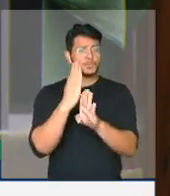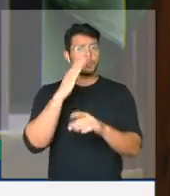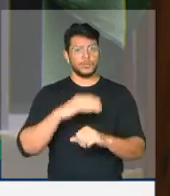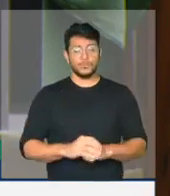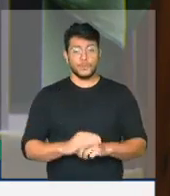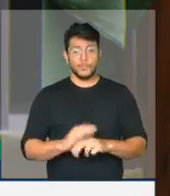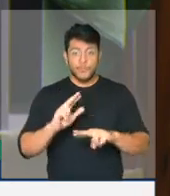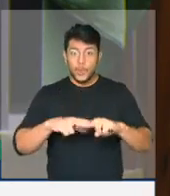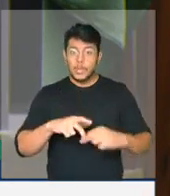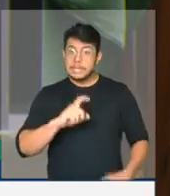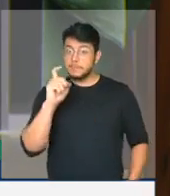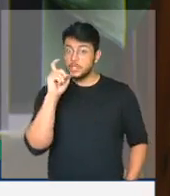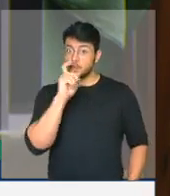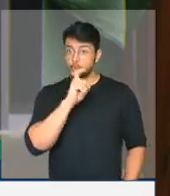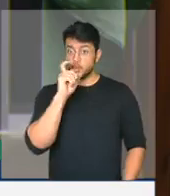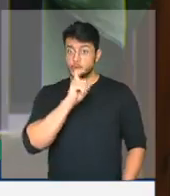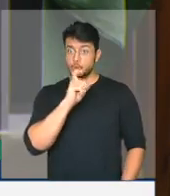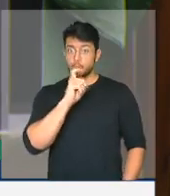mentira